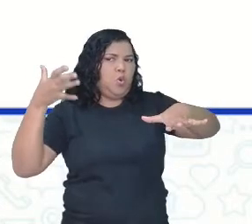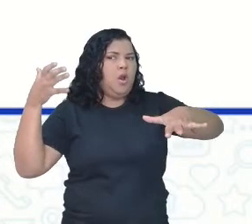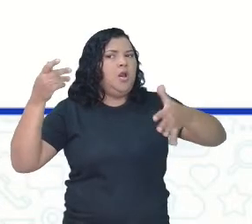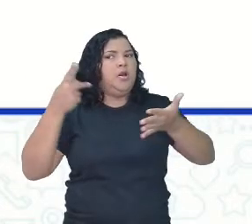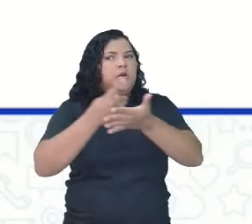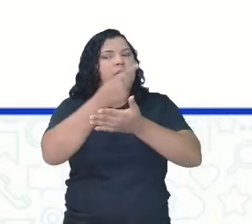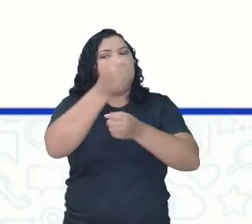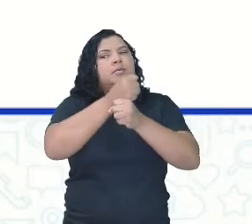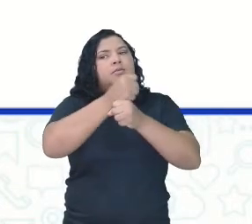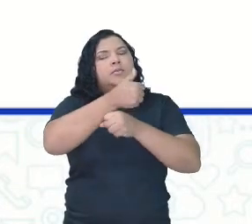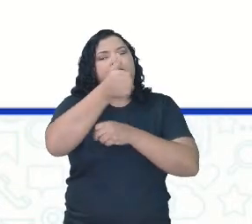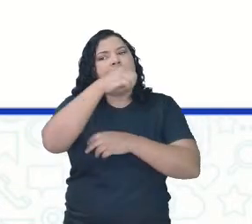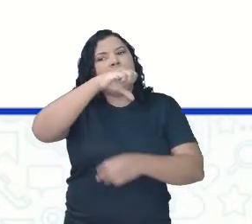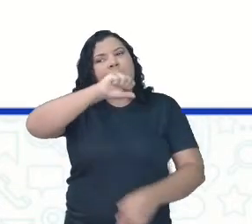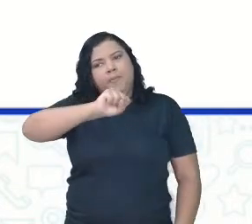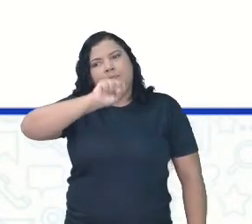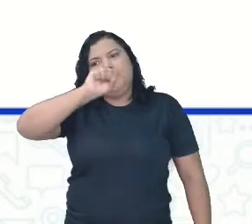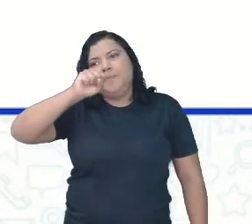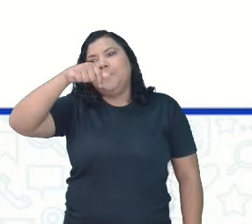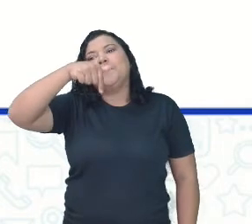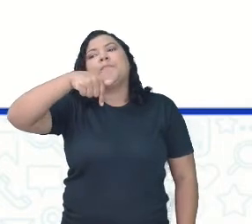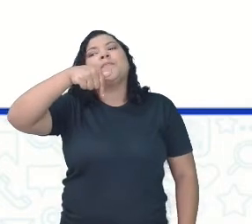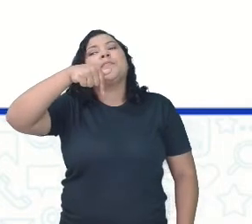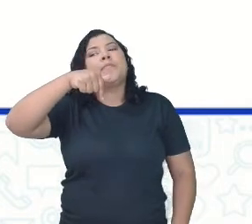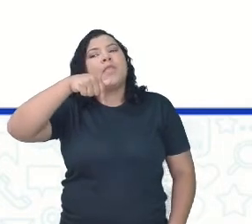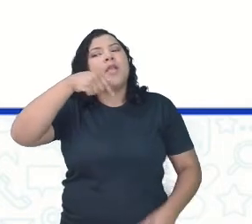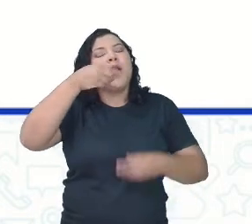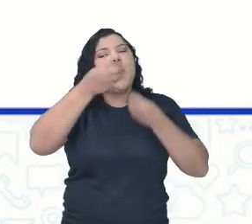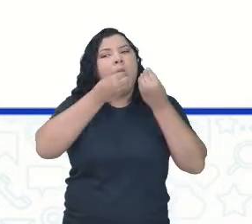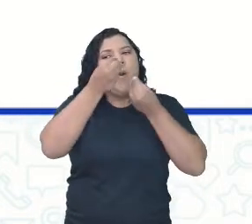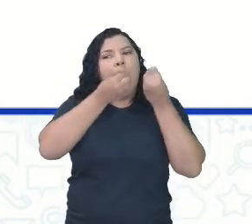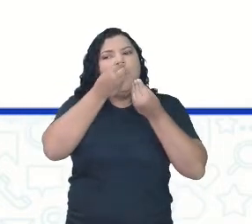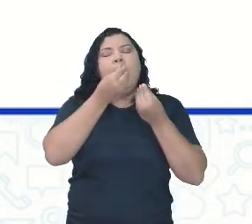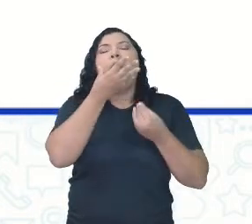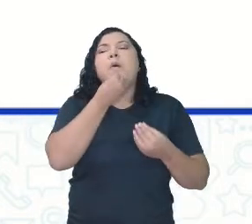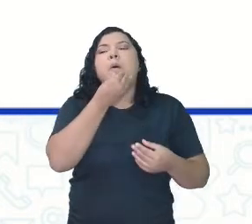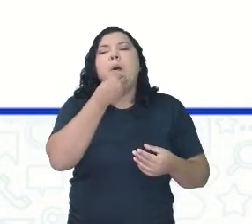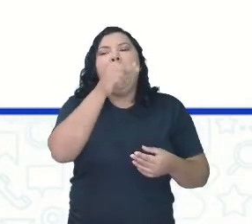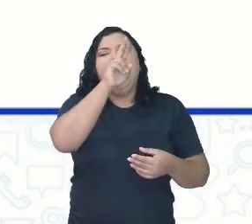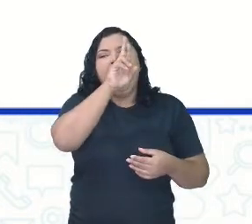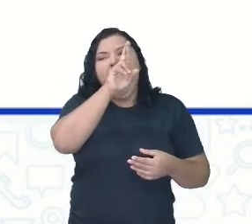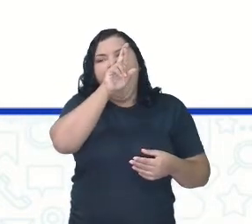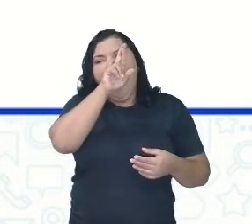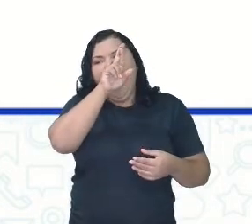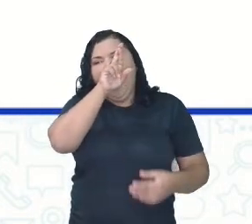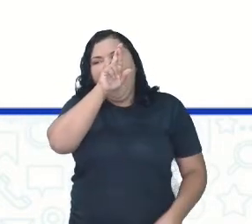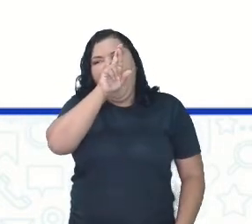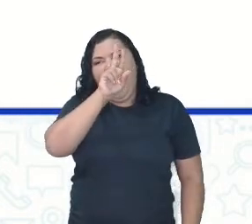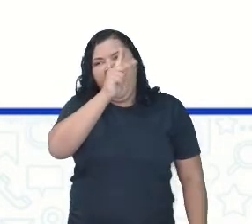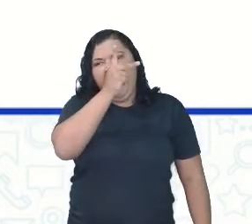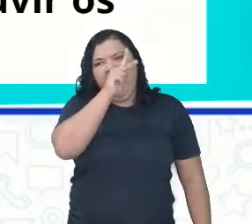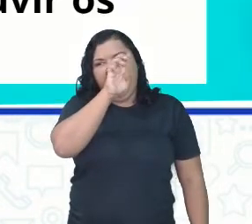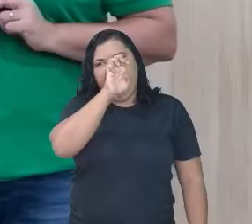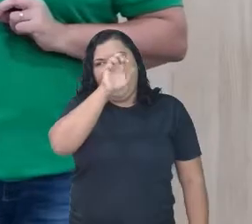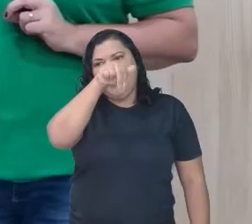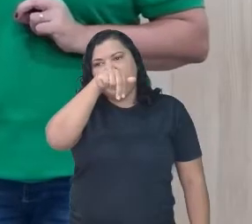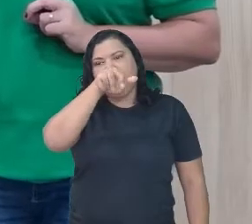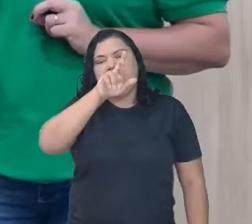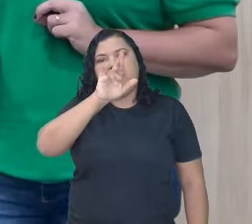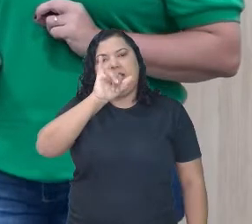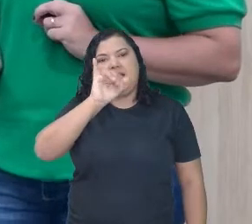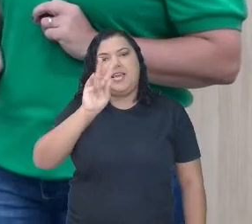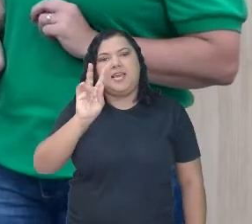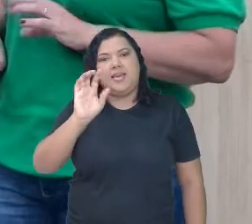veio mesmo em 1887, através de Henrique Rodolfo. Então, nós temos